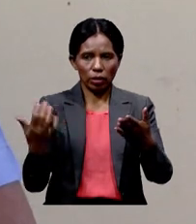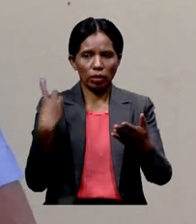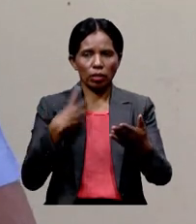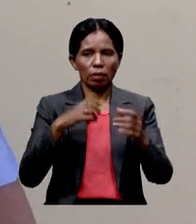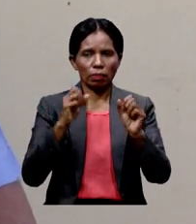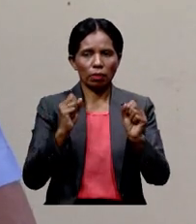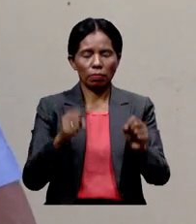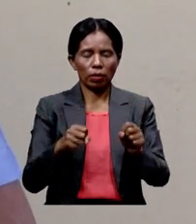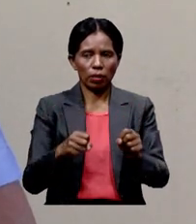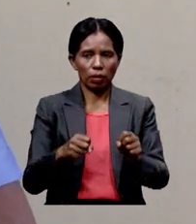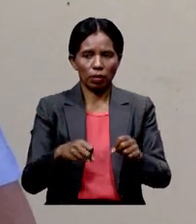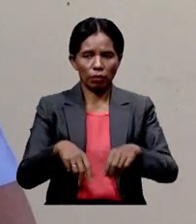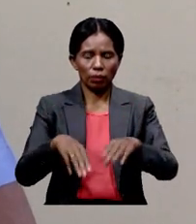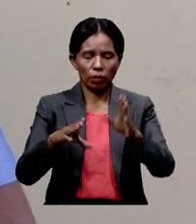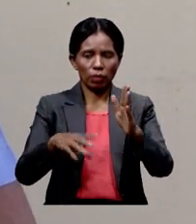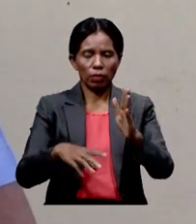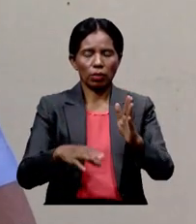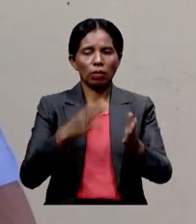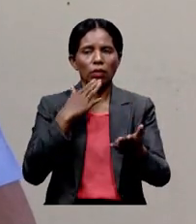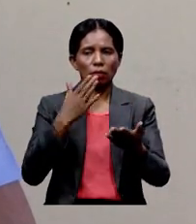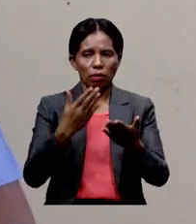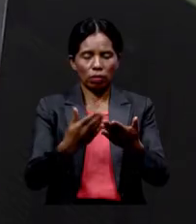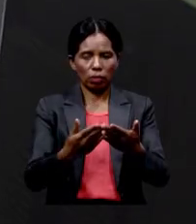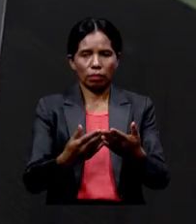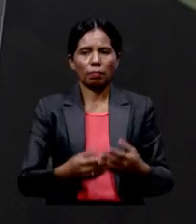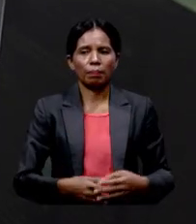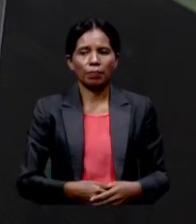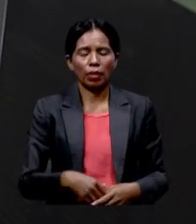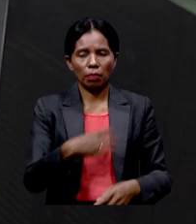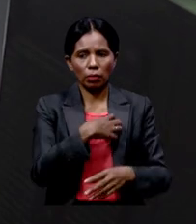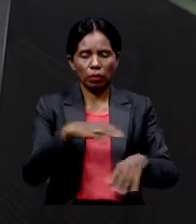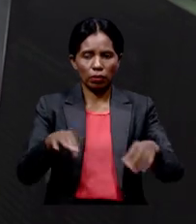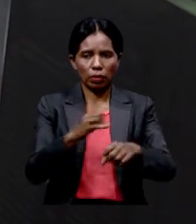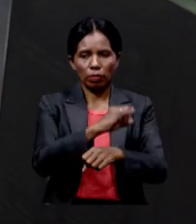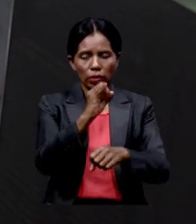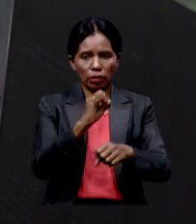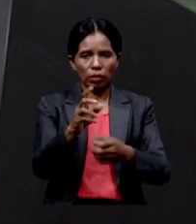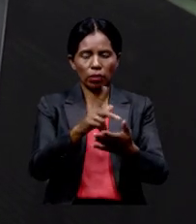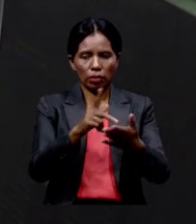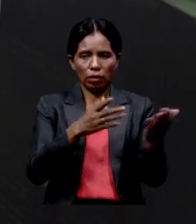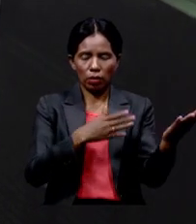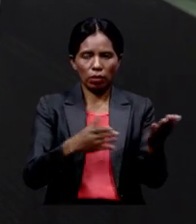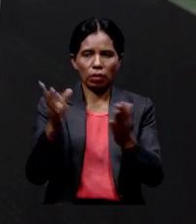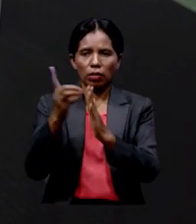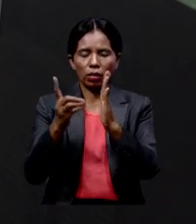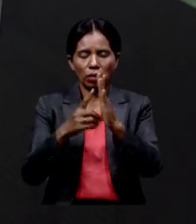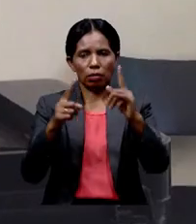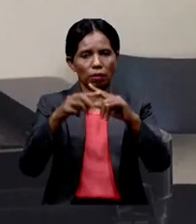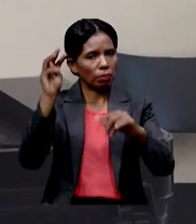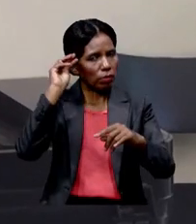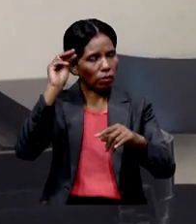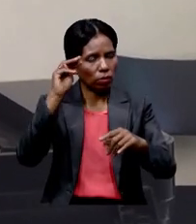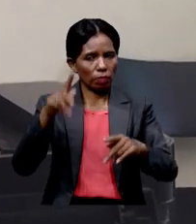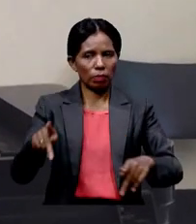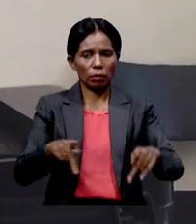itu tebele famoso ne kondiare ne be kedia kune. Polícia Serviço de Investigação Criminal submeteu ona dados para o Ministério Público, no caso